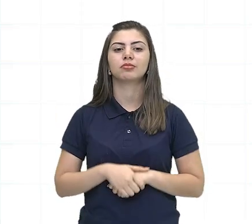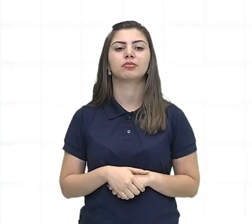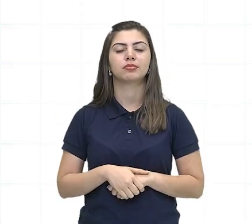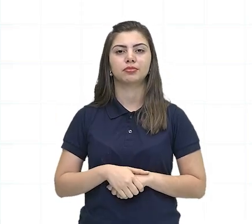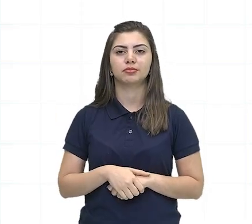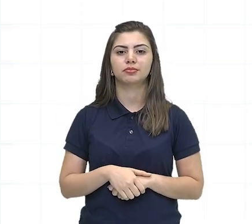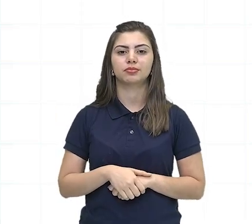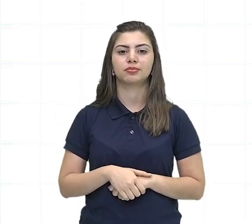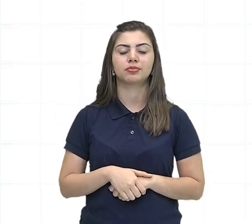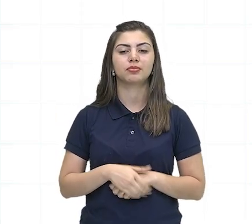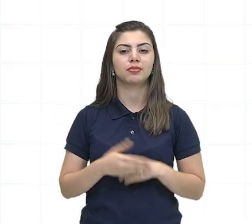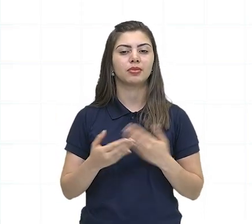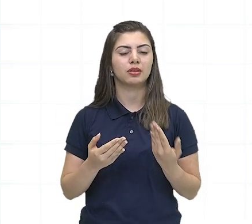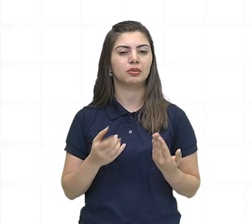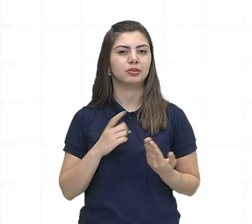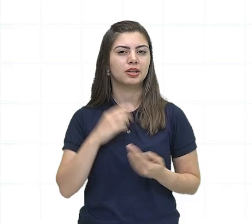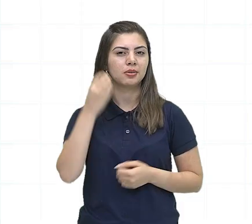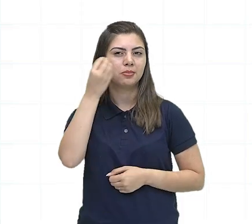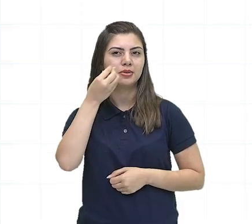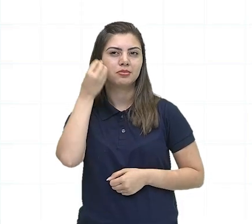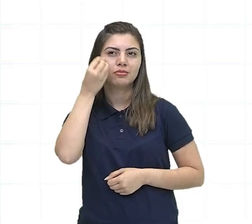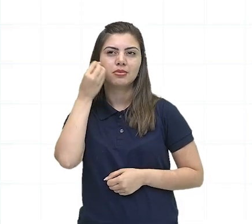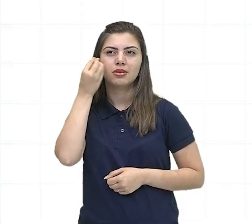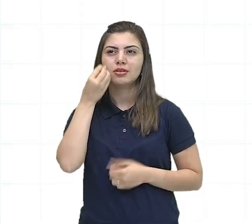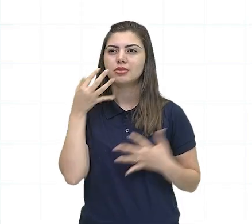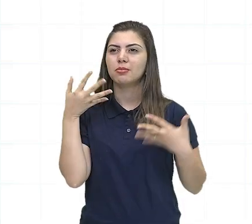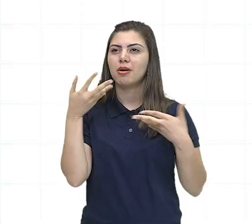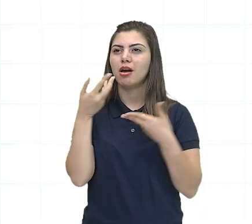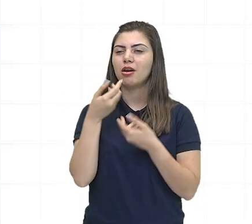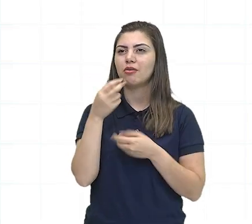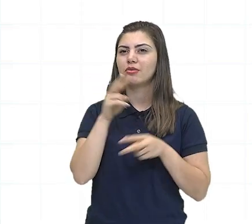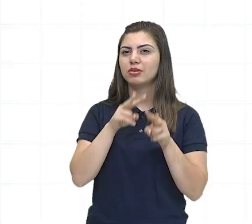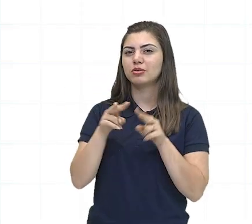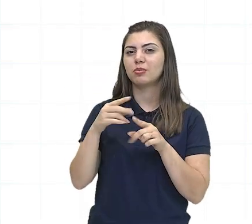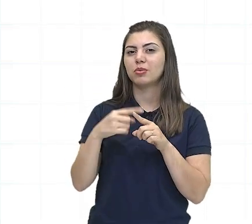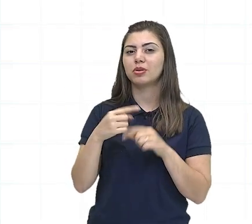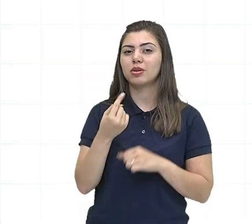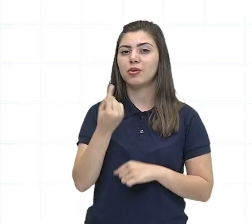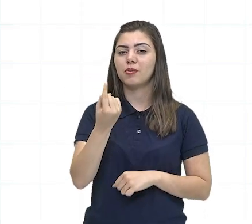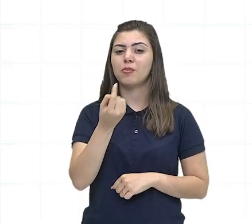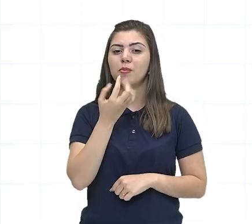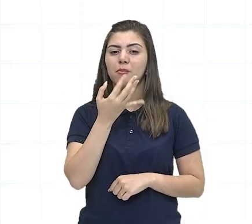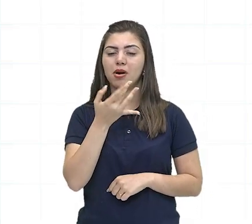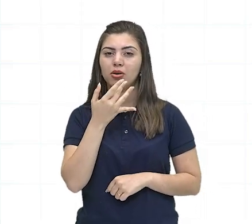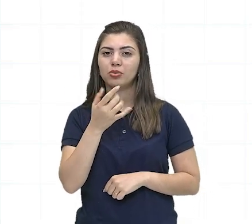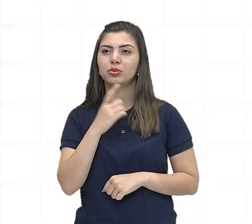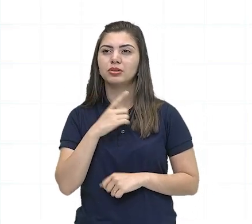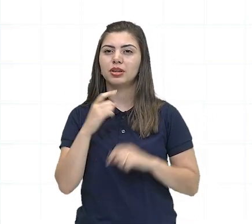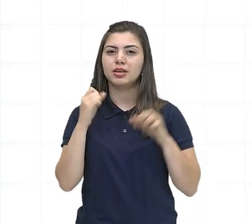uma impressionante experiência visual. Uma única cor em várias